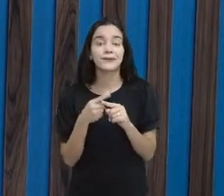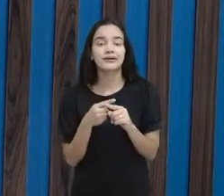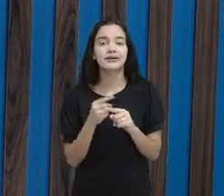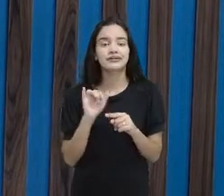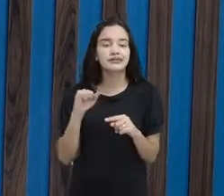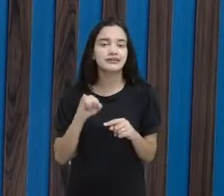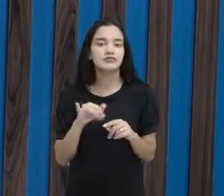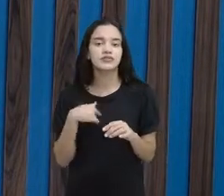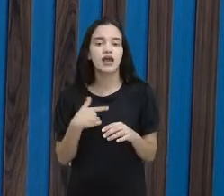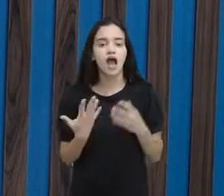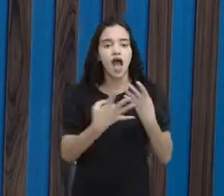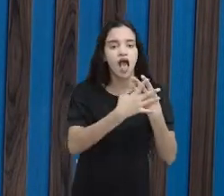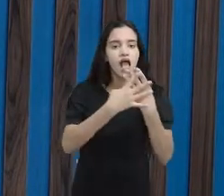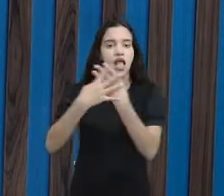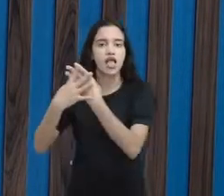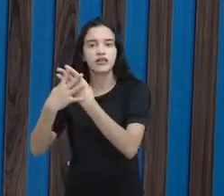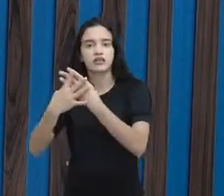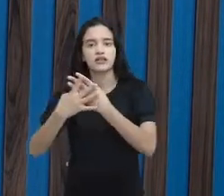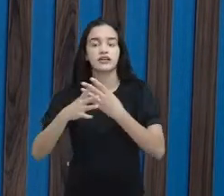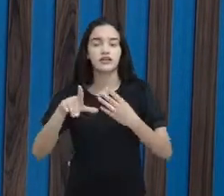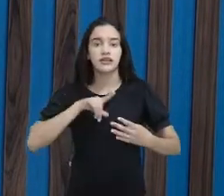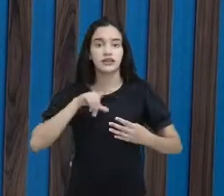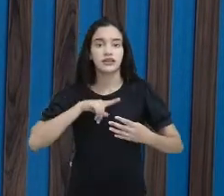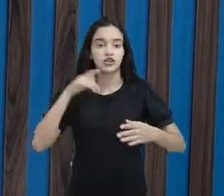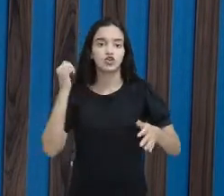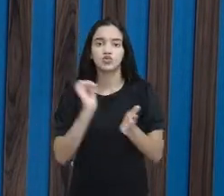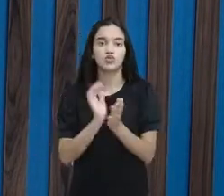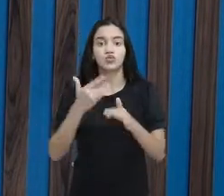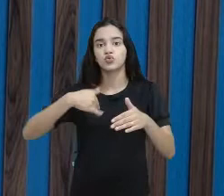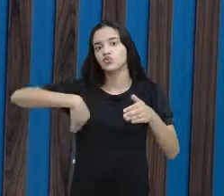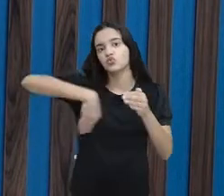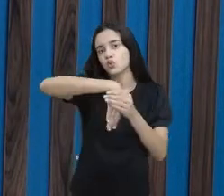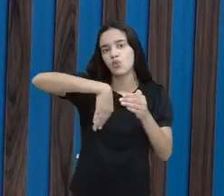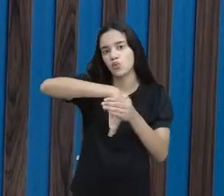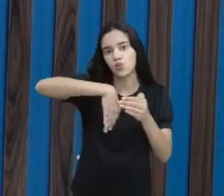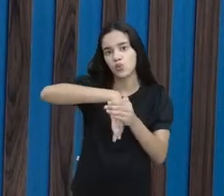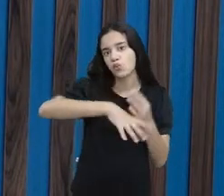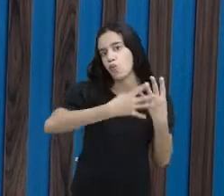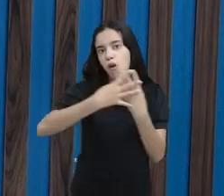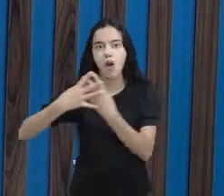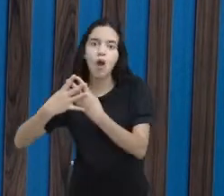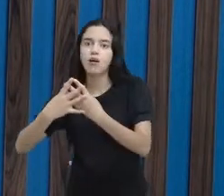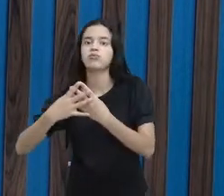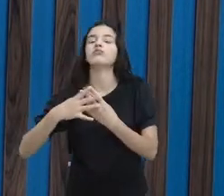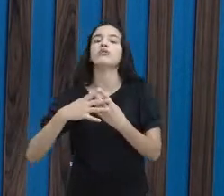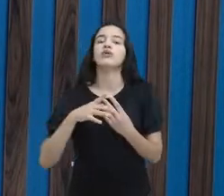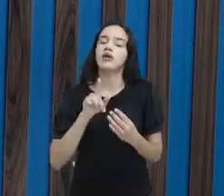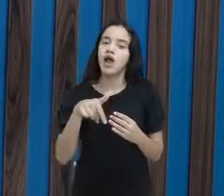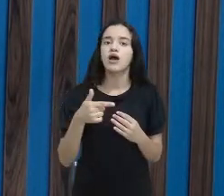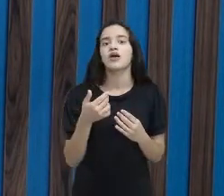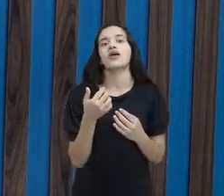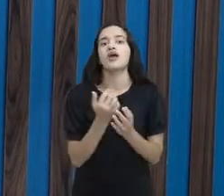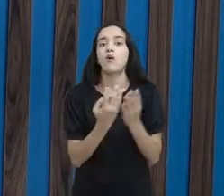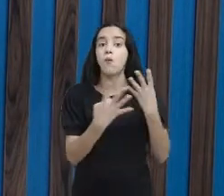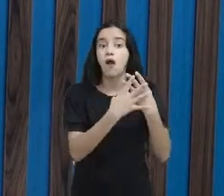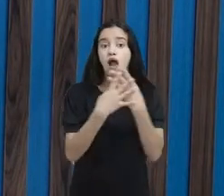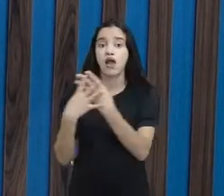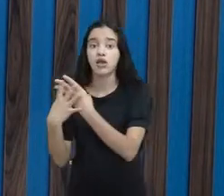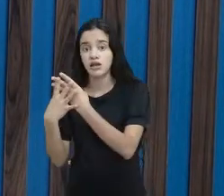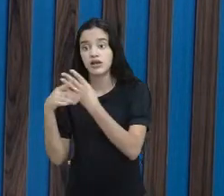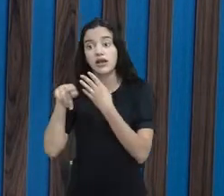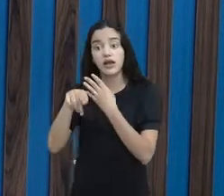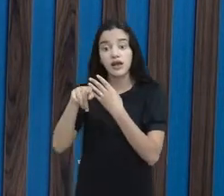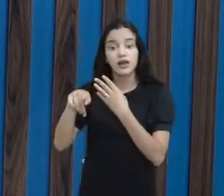isso, aquela rede que fica lá na barra, né, no jogo de futebol, a gente poderia dizer, ah, não, então é uma rede